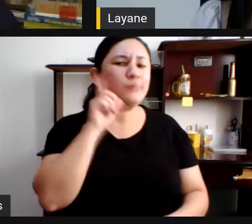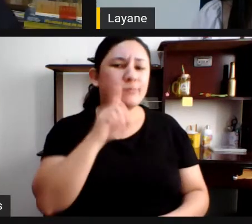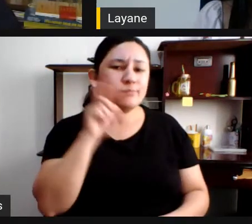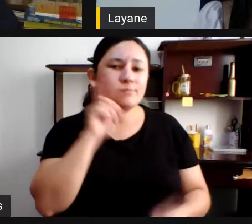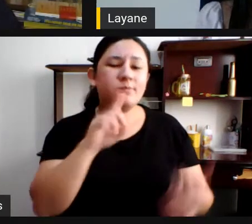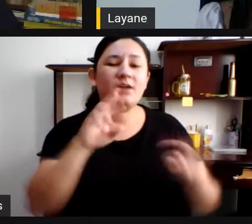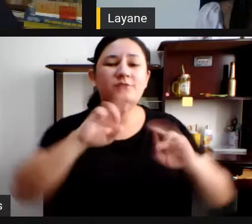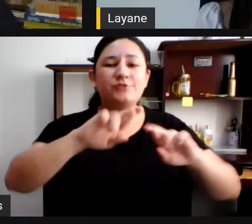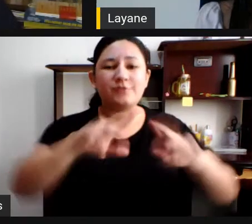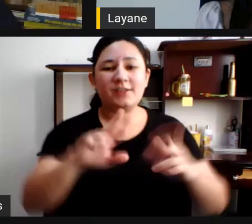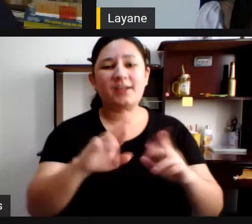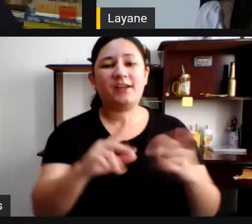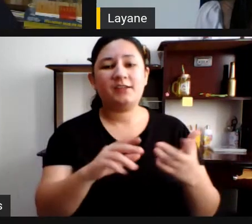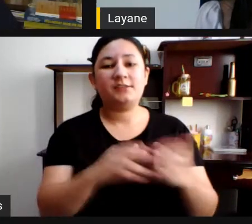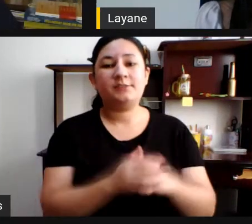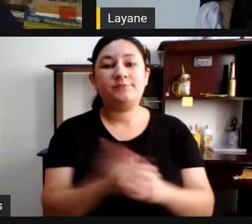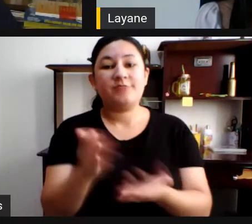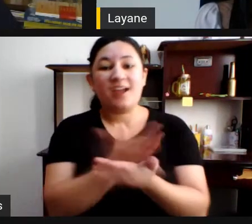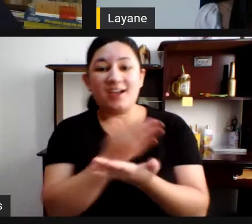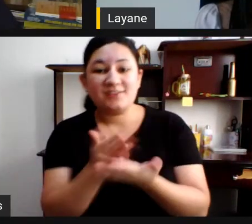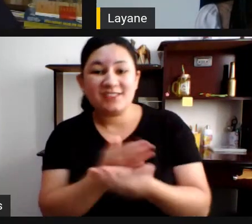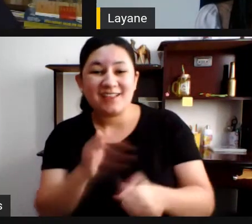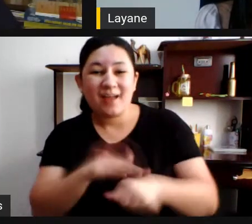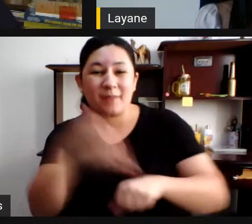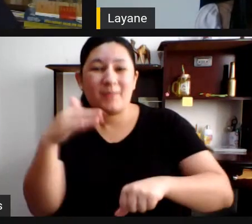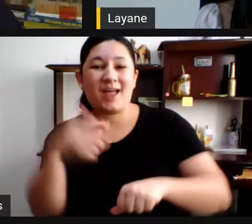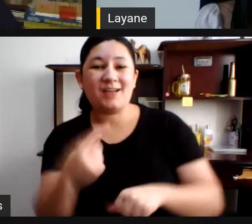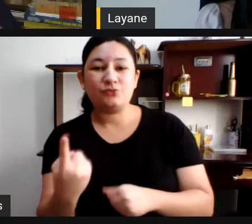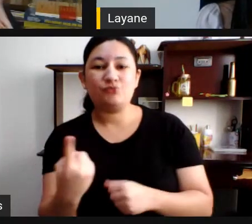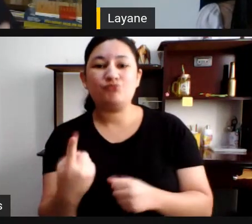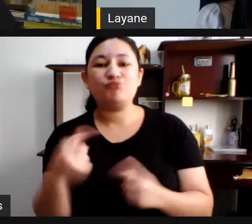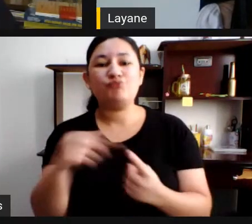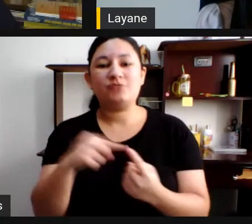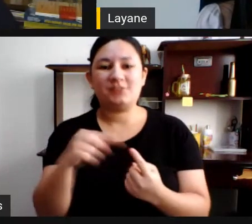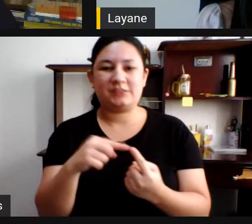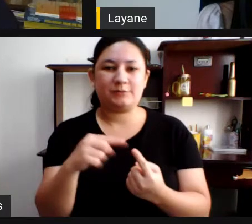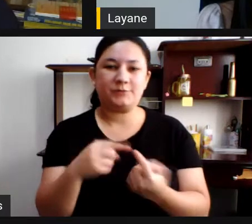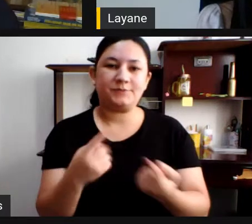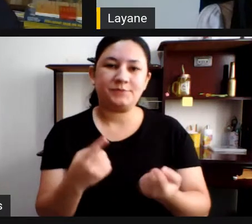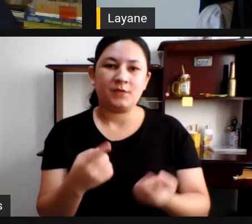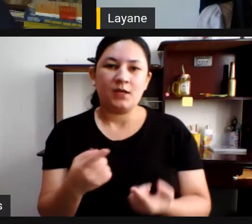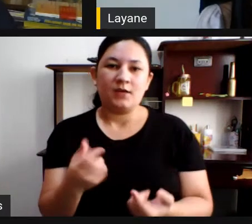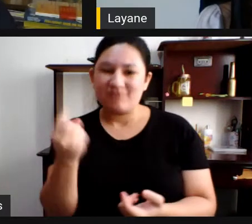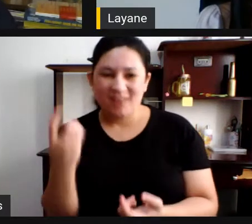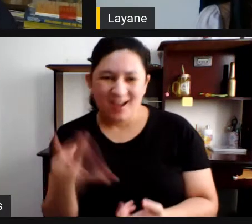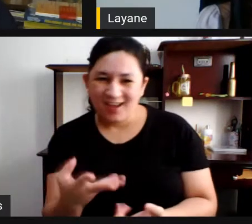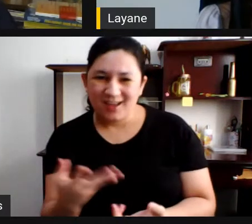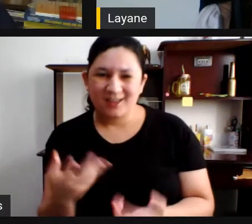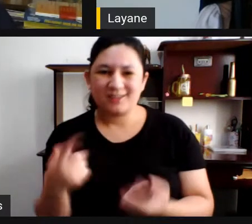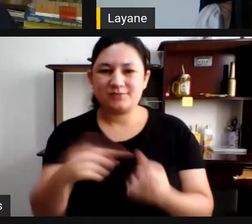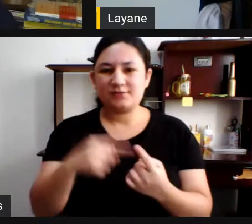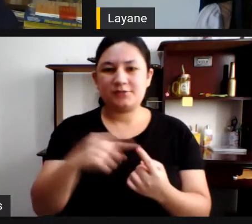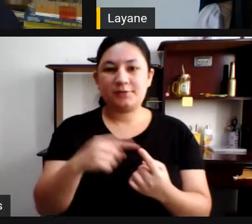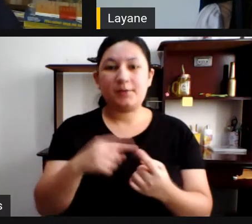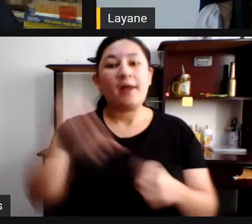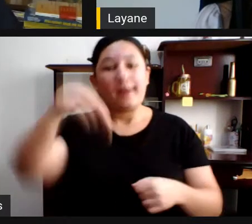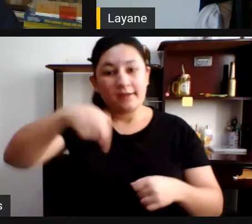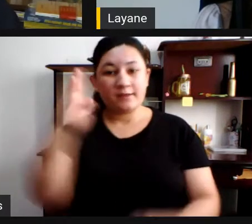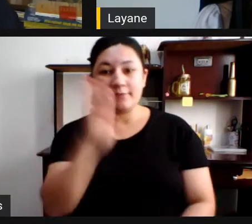estruturalismo nos Estados Unidos no Brasil também nós temos um tipo de estruturalismo